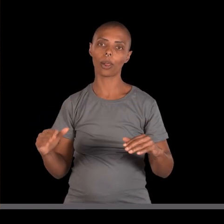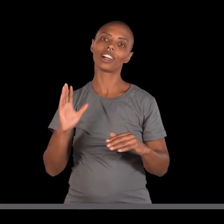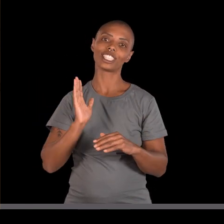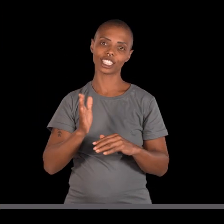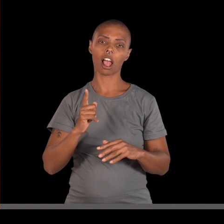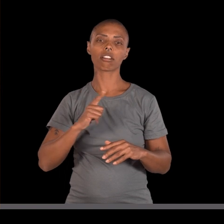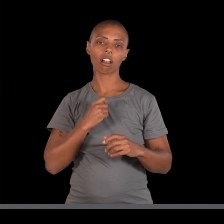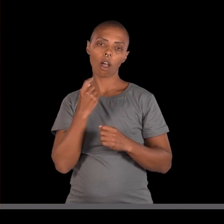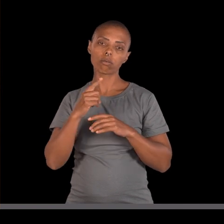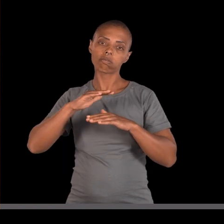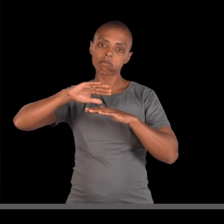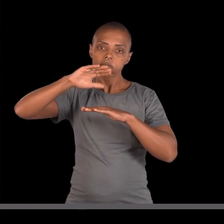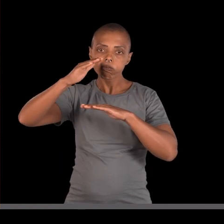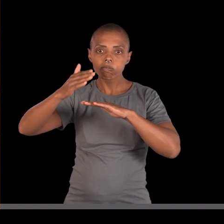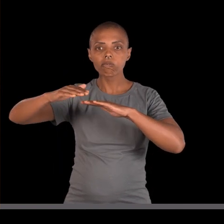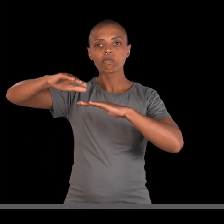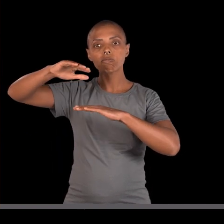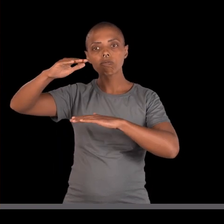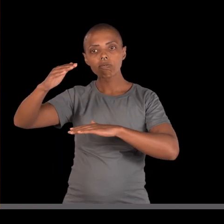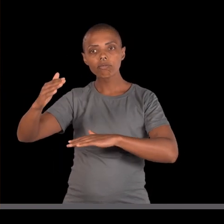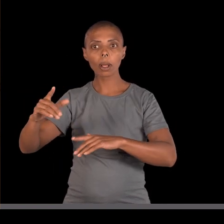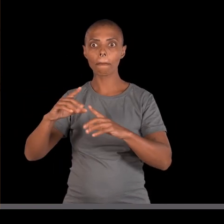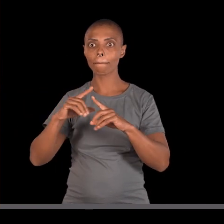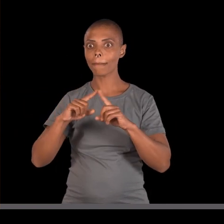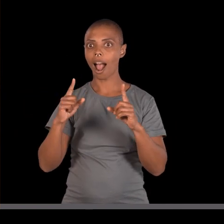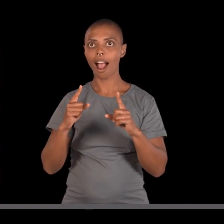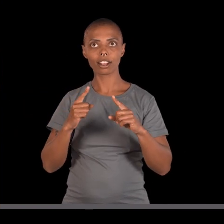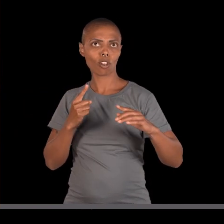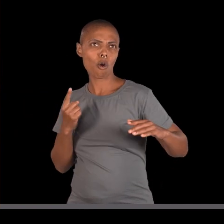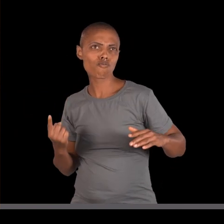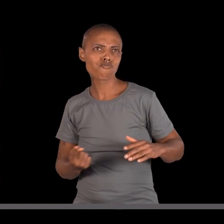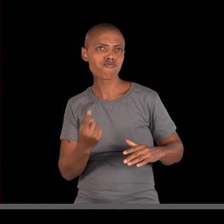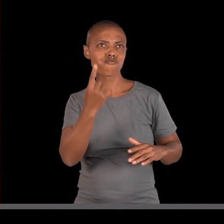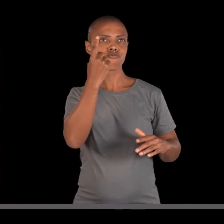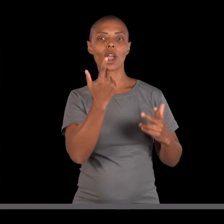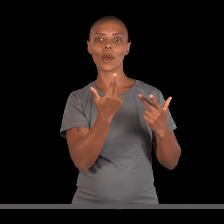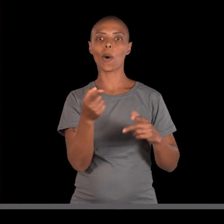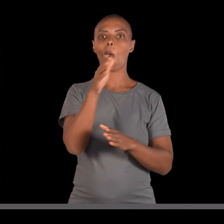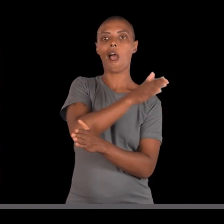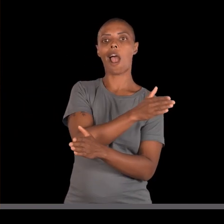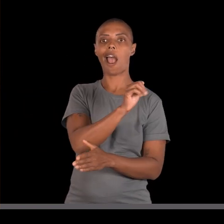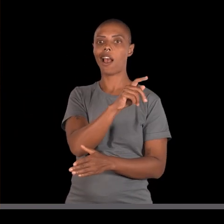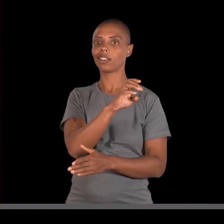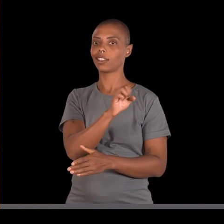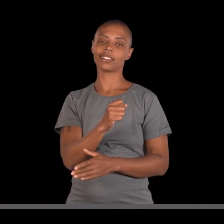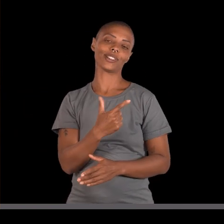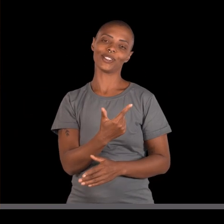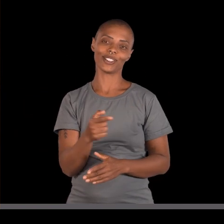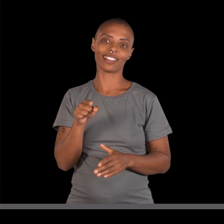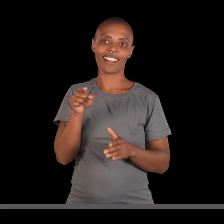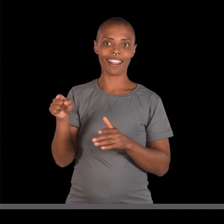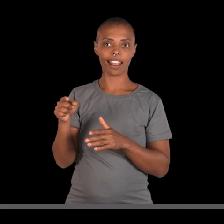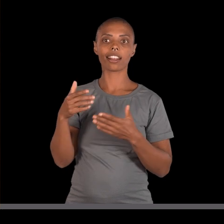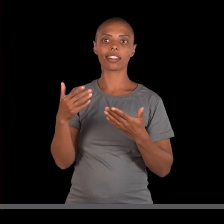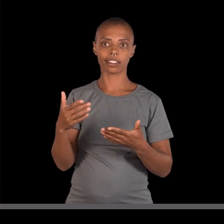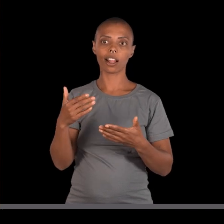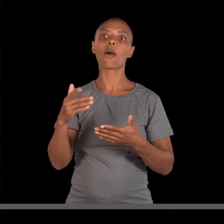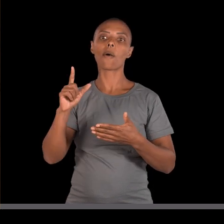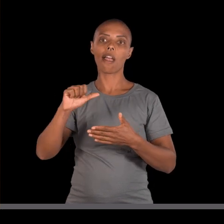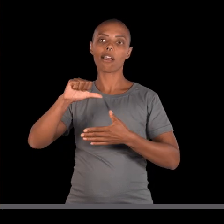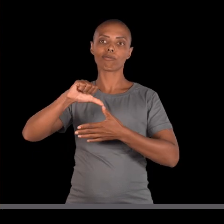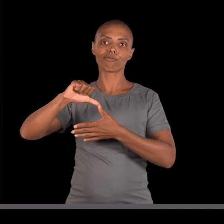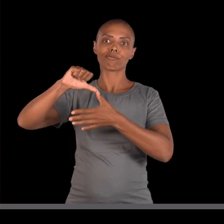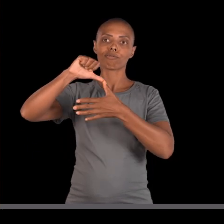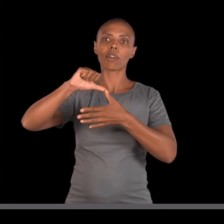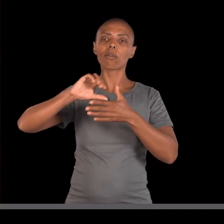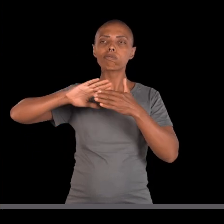logo mais desgastado pela erosão. Então você vai ter alguns morros, né, com altitudes até de 2.000 metros, mas não se compara